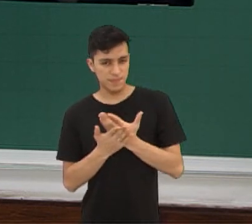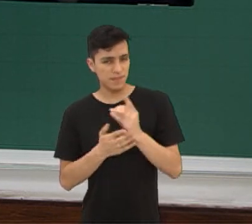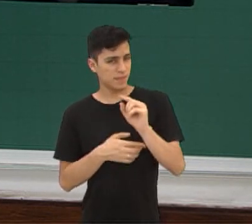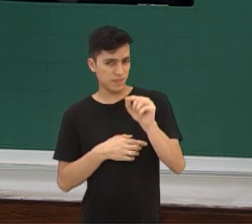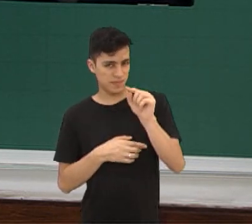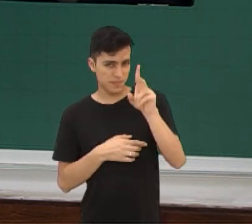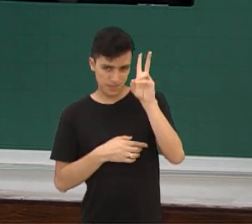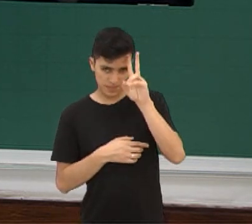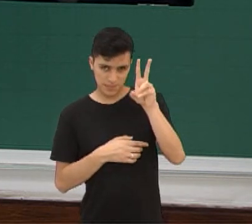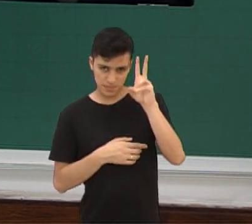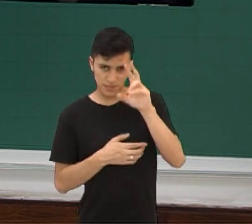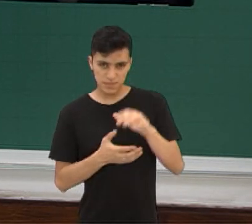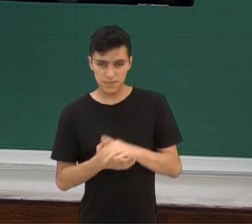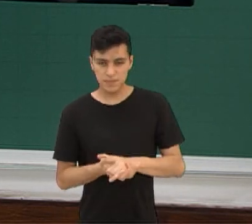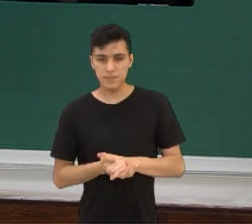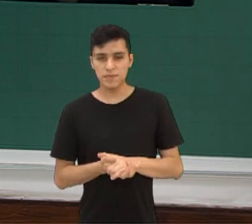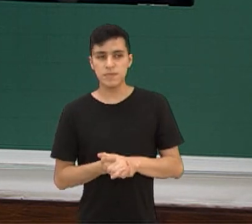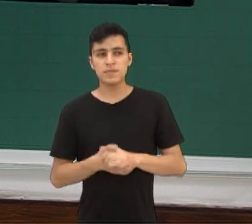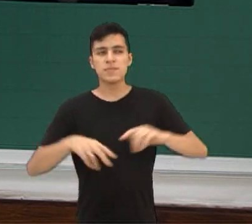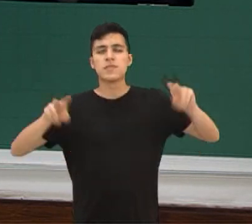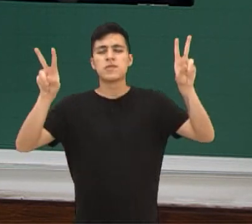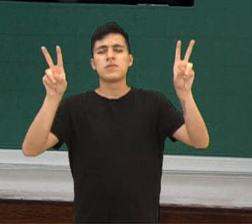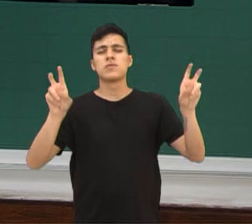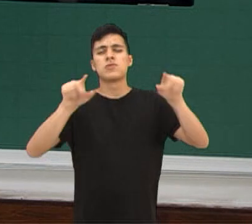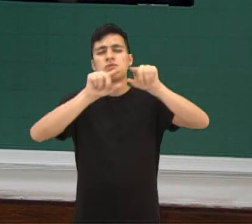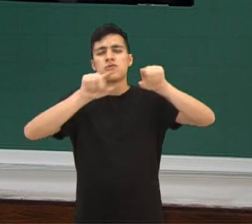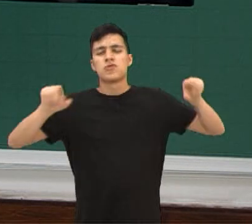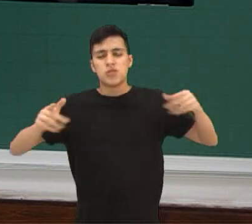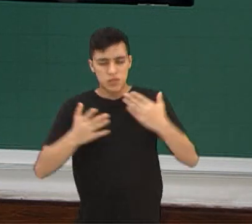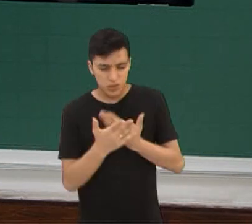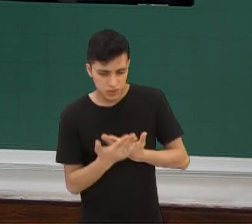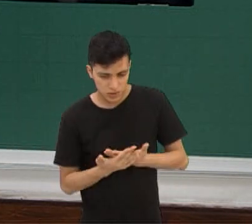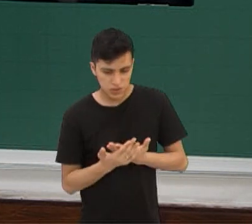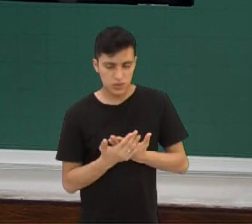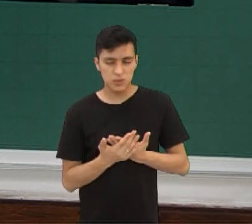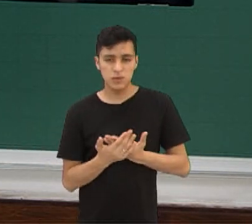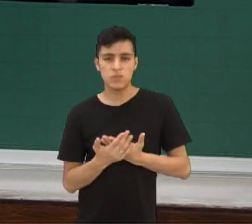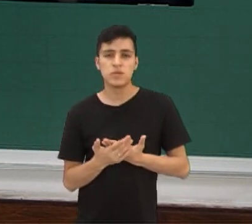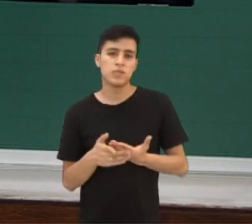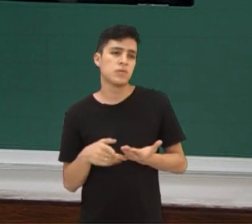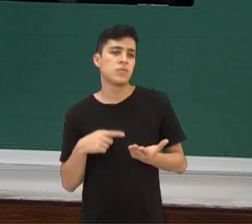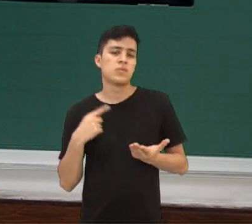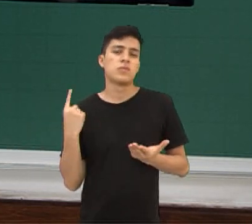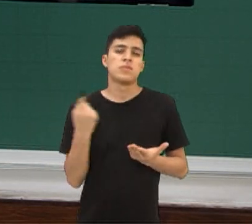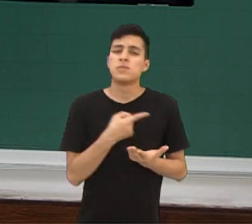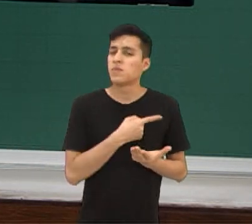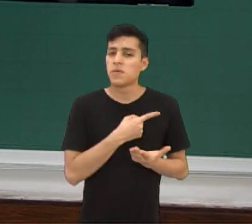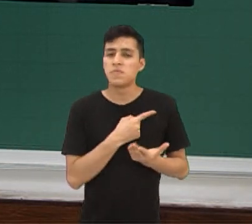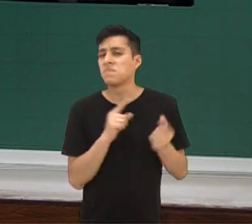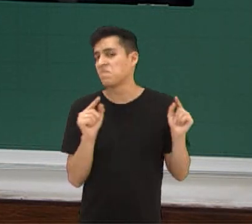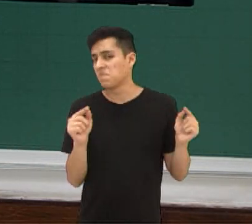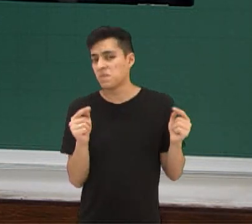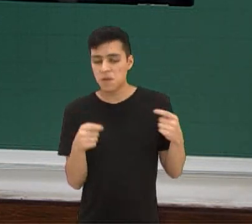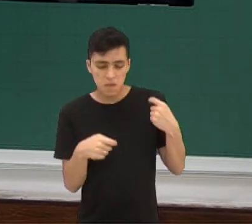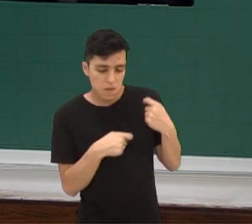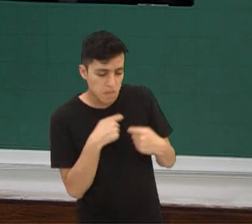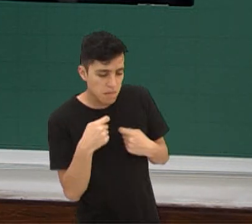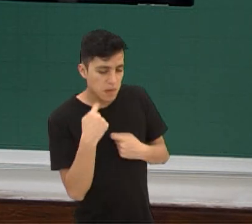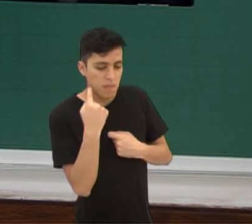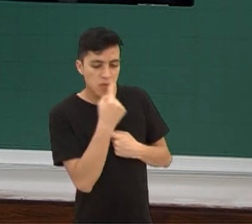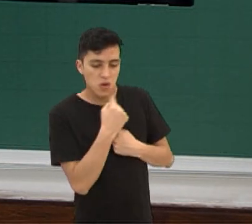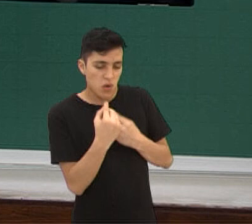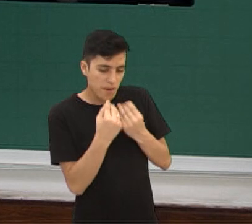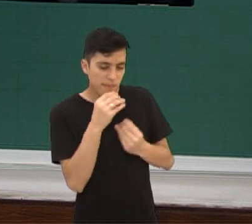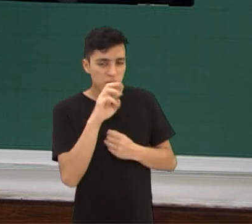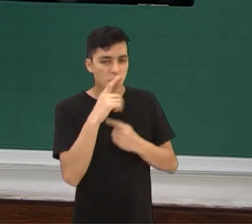A ver, o título da aula era Comemos com os ojos ou com a boca? E para trabalhar um pouquinho dessa temática,